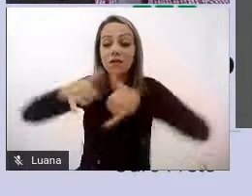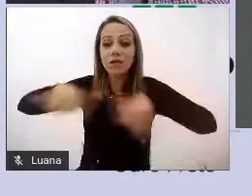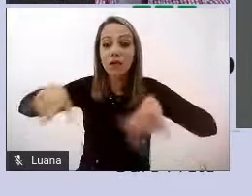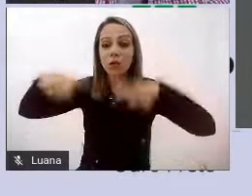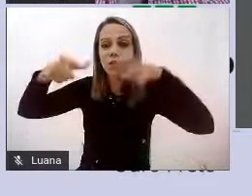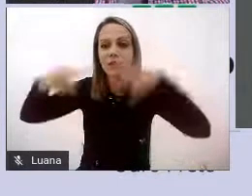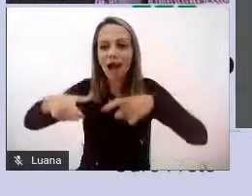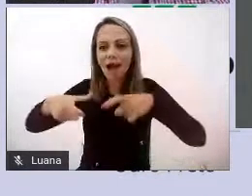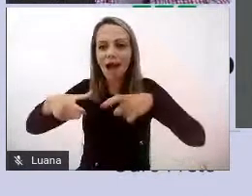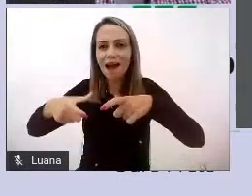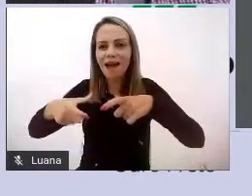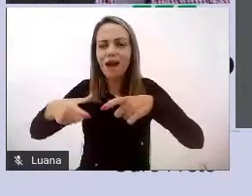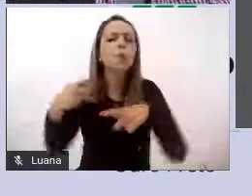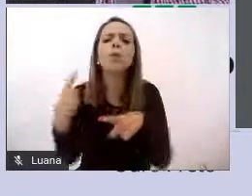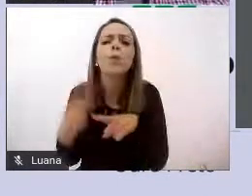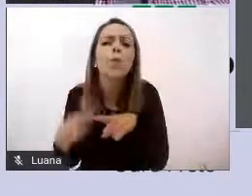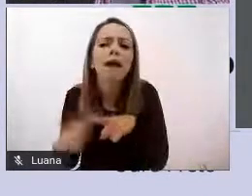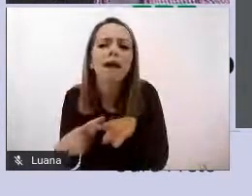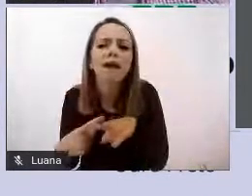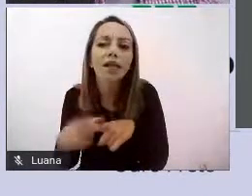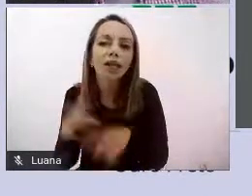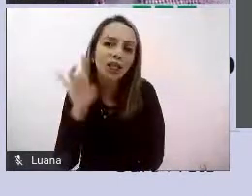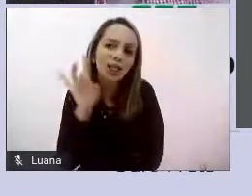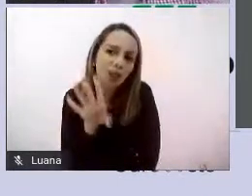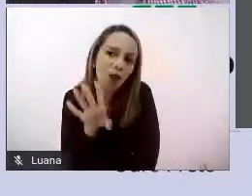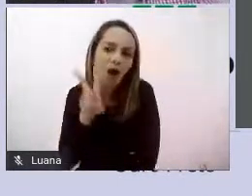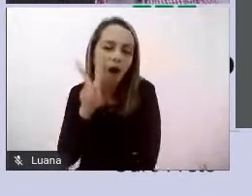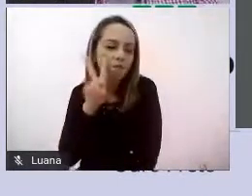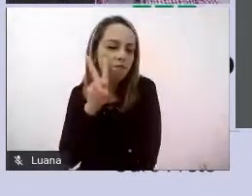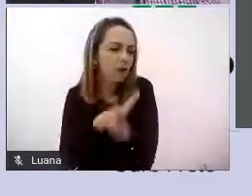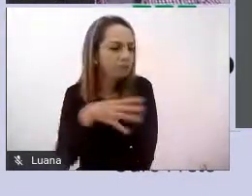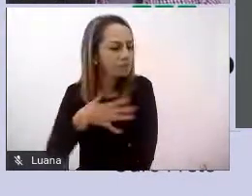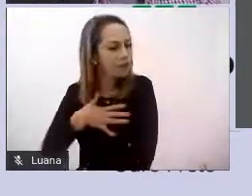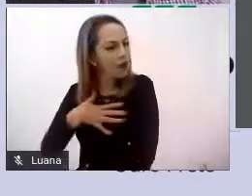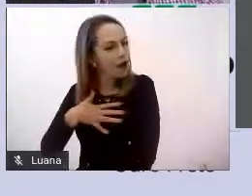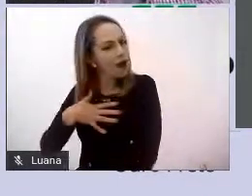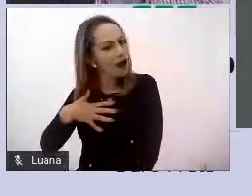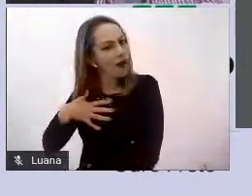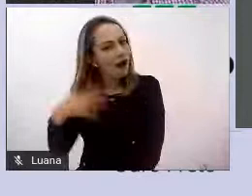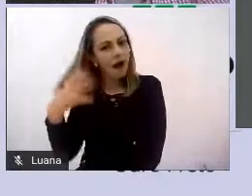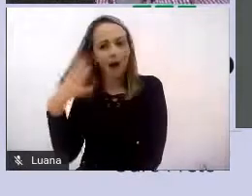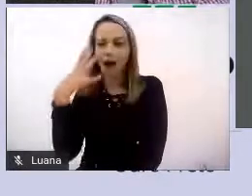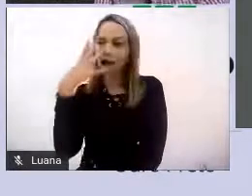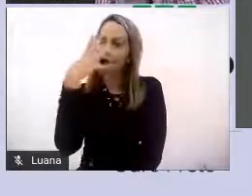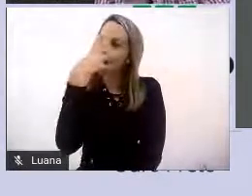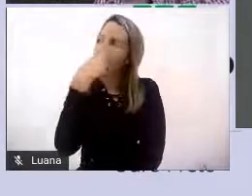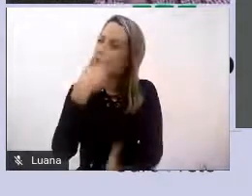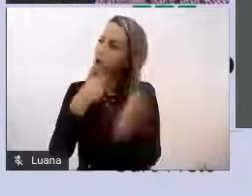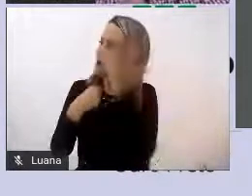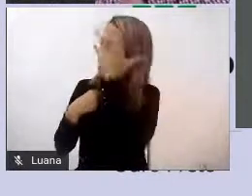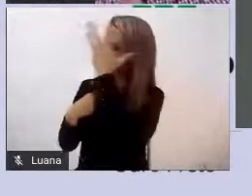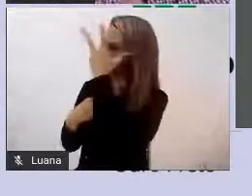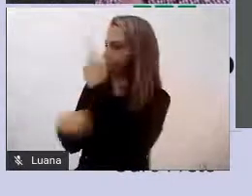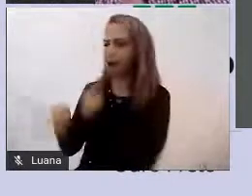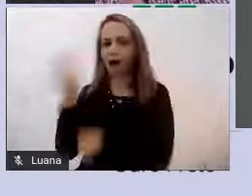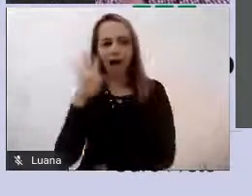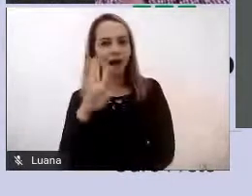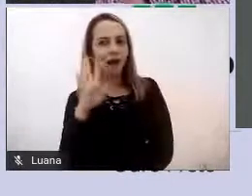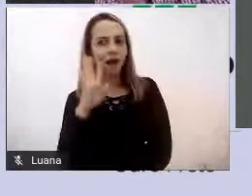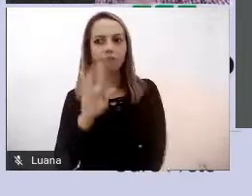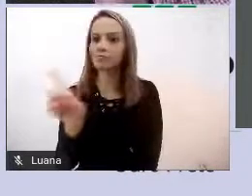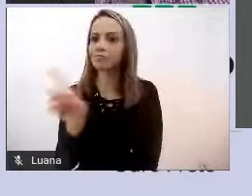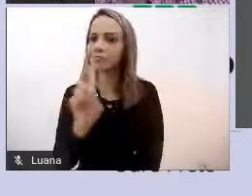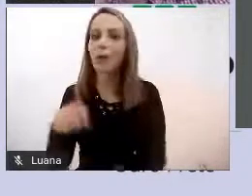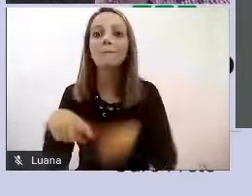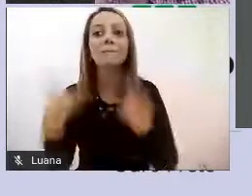só para o deleite do Nassau, que colecionava coisas exóticas para os europeus, mas também para